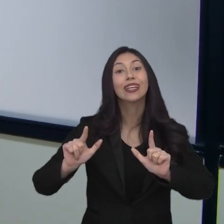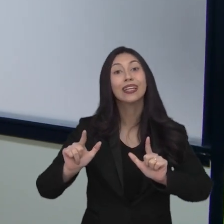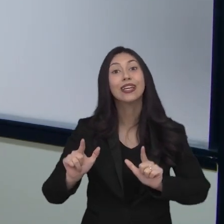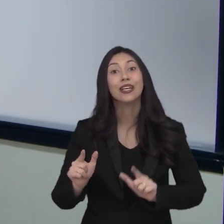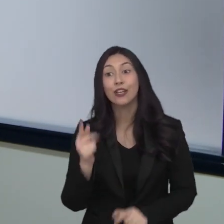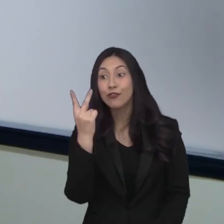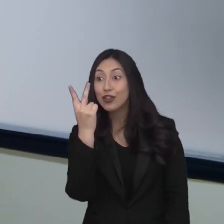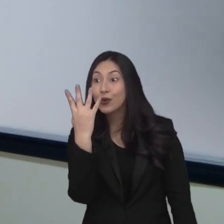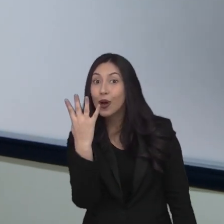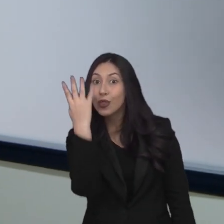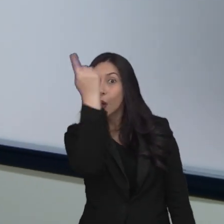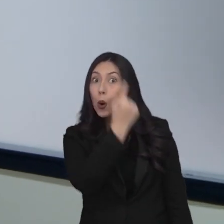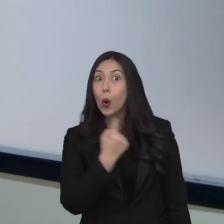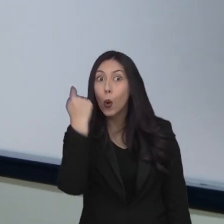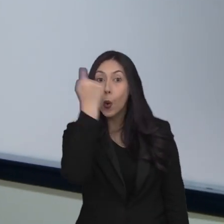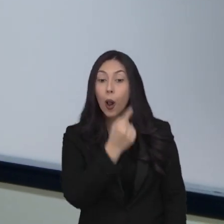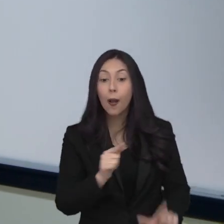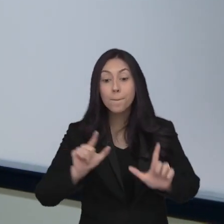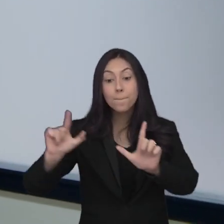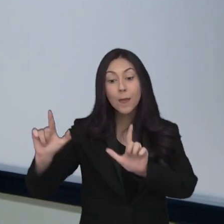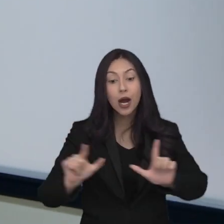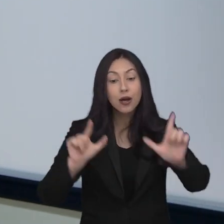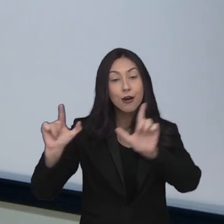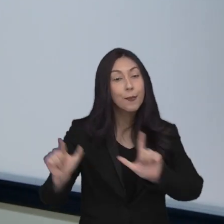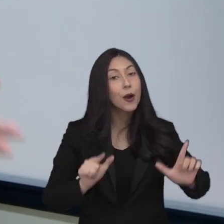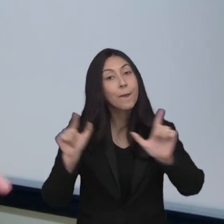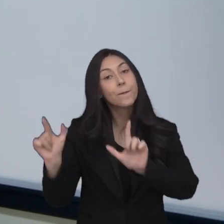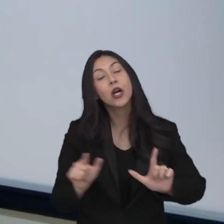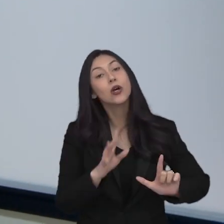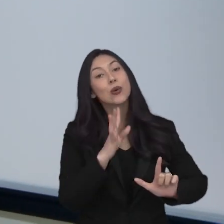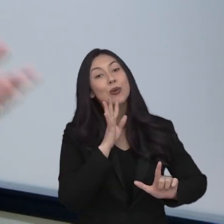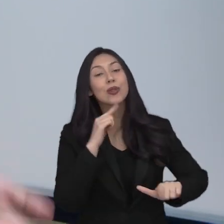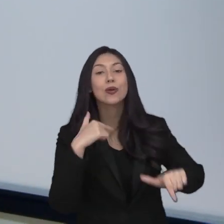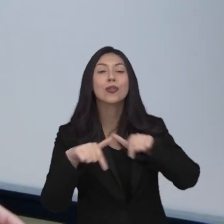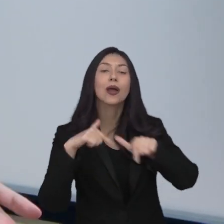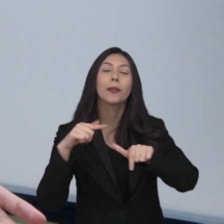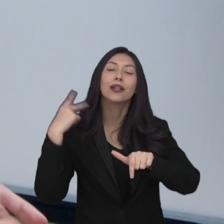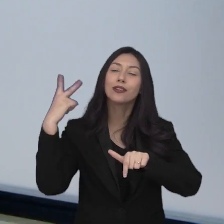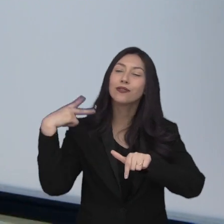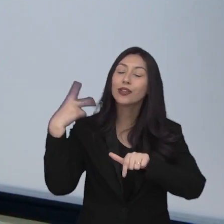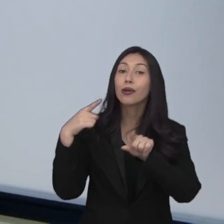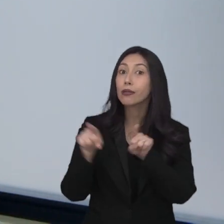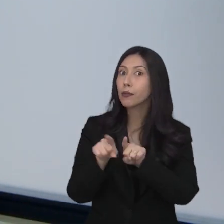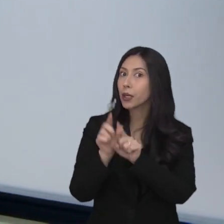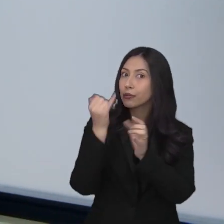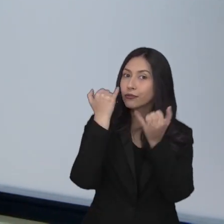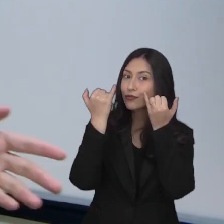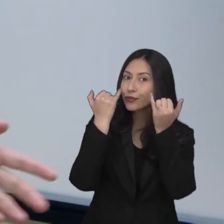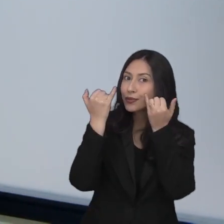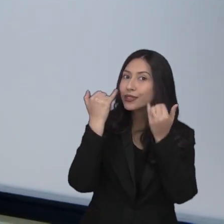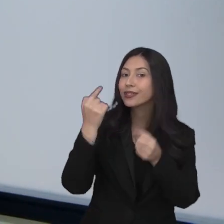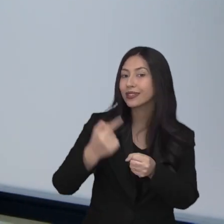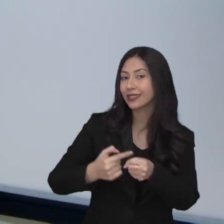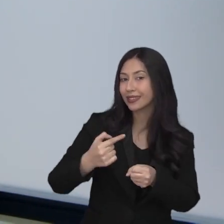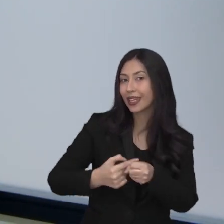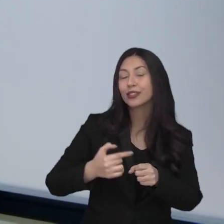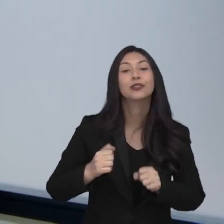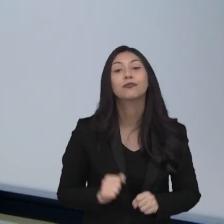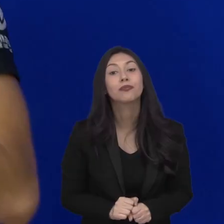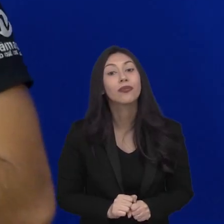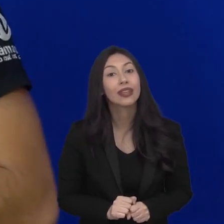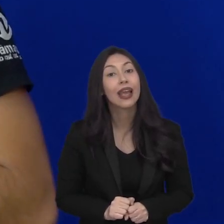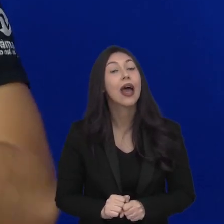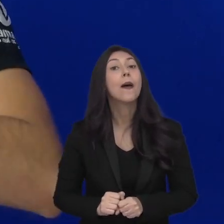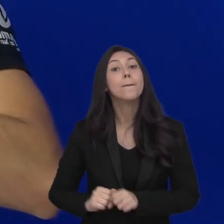Campos. São 24 horas de programação ao vivo para você saber sobre o trabalho dos vereadores e também sobre as principais notícias da